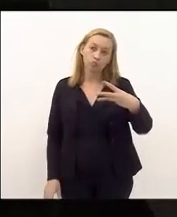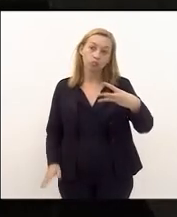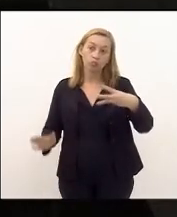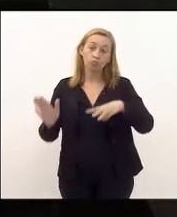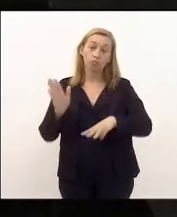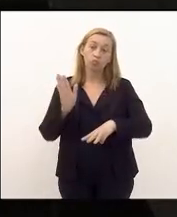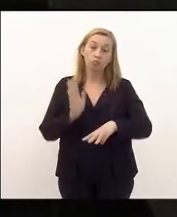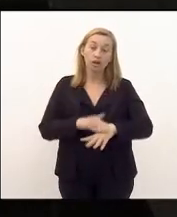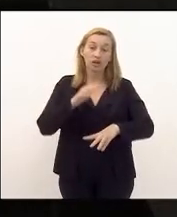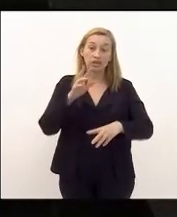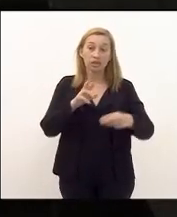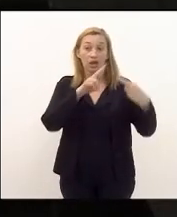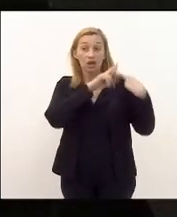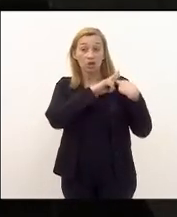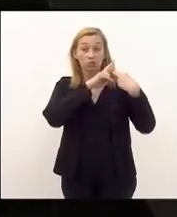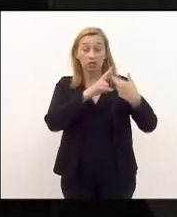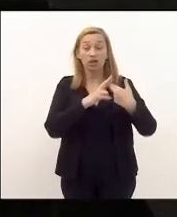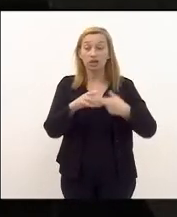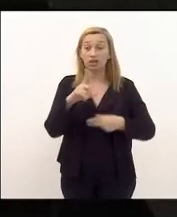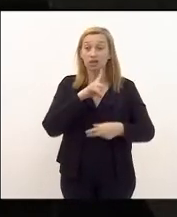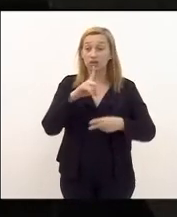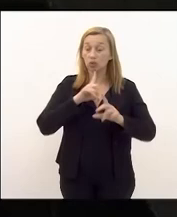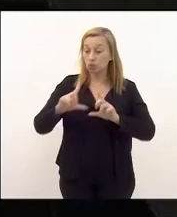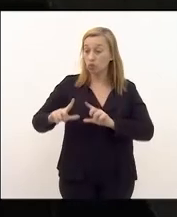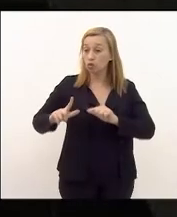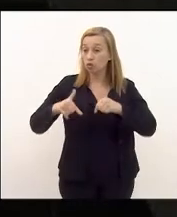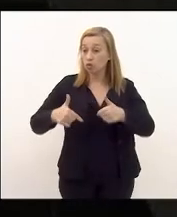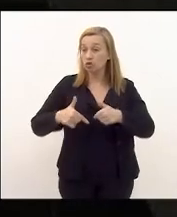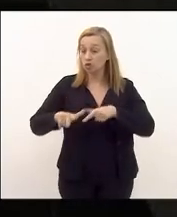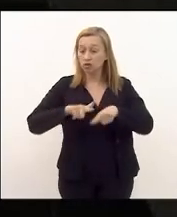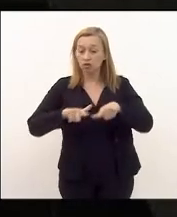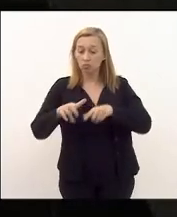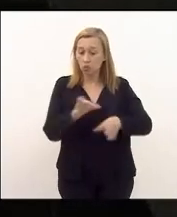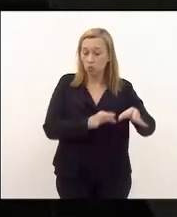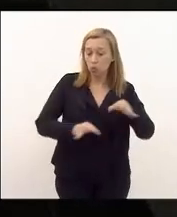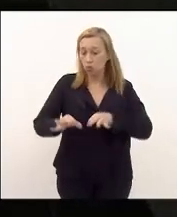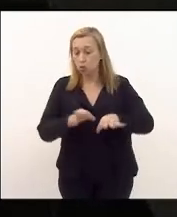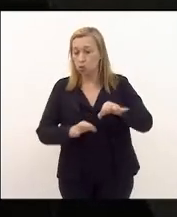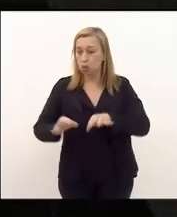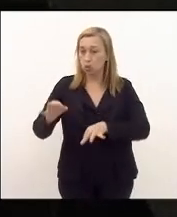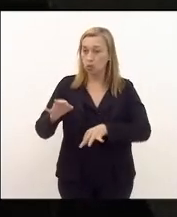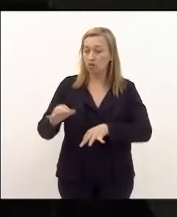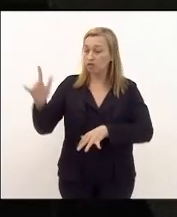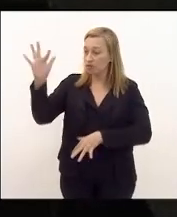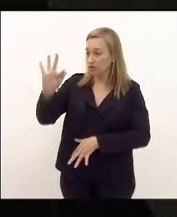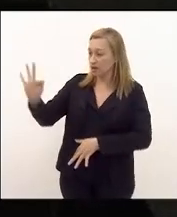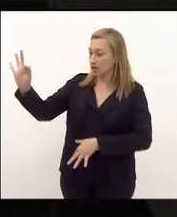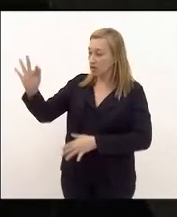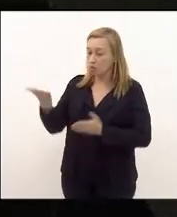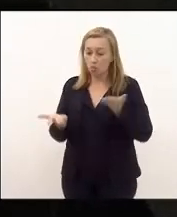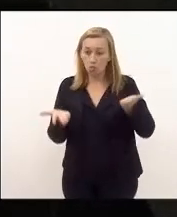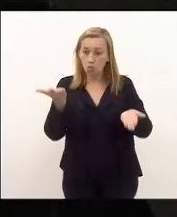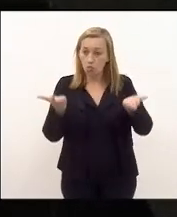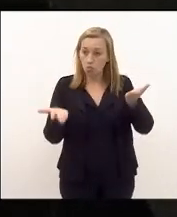maior responsabilidade sobre o funcionamento e a organização da federação, o seu